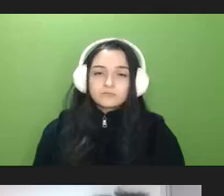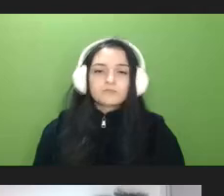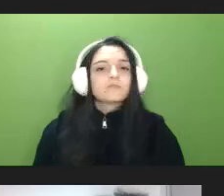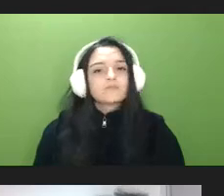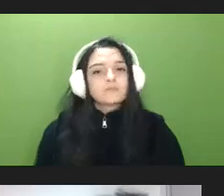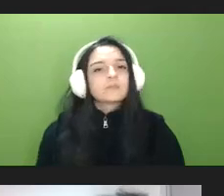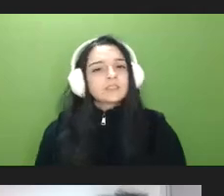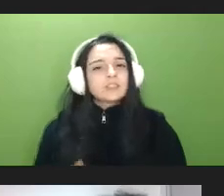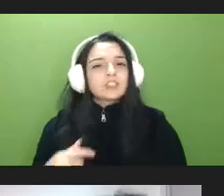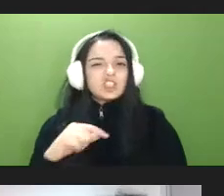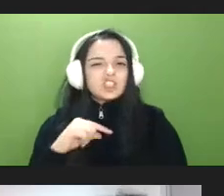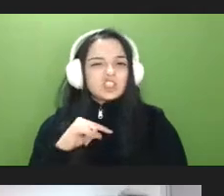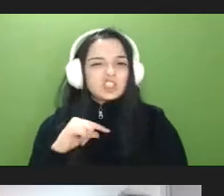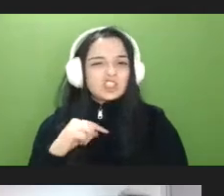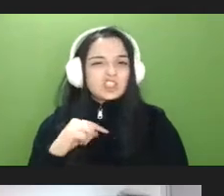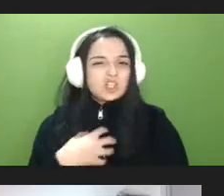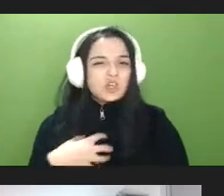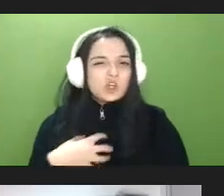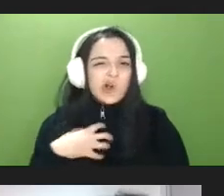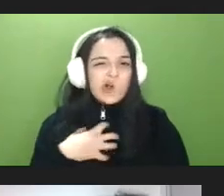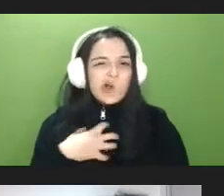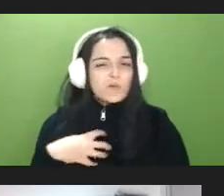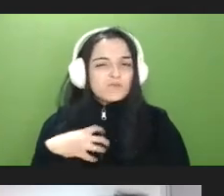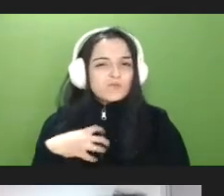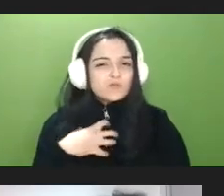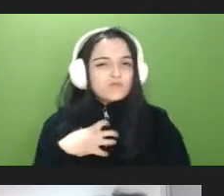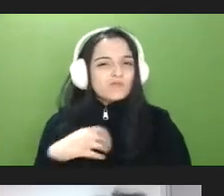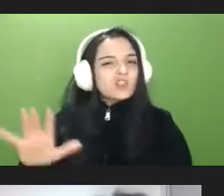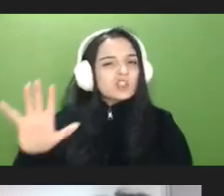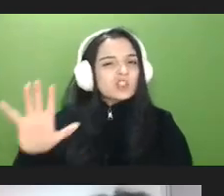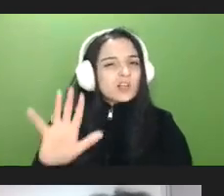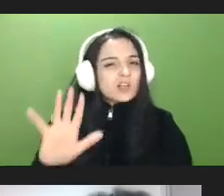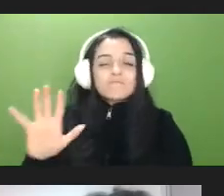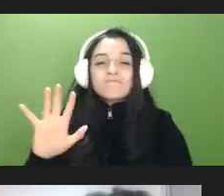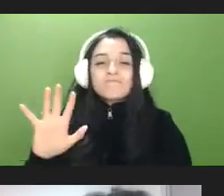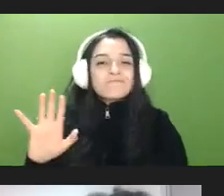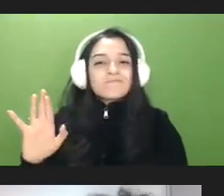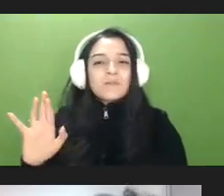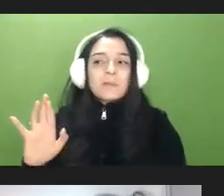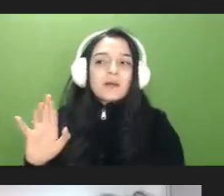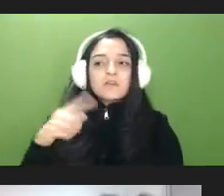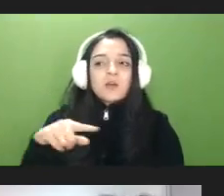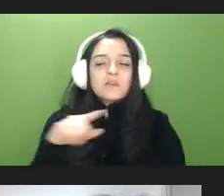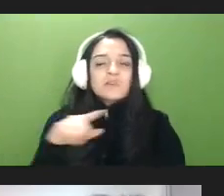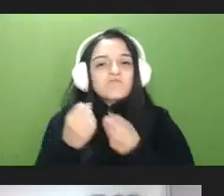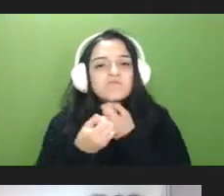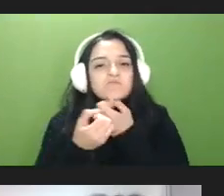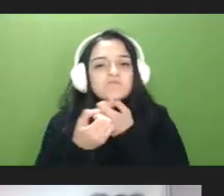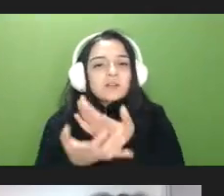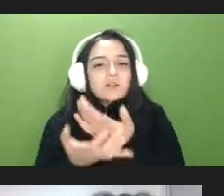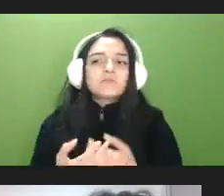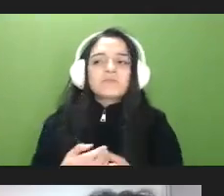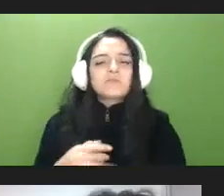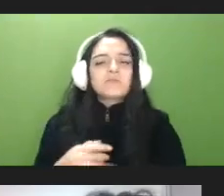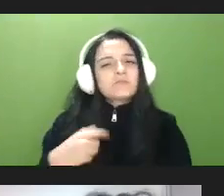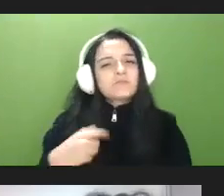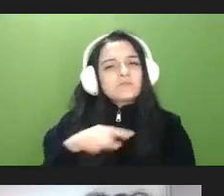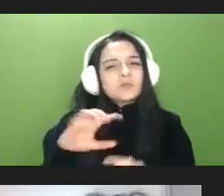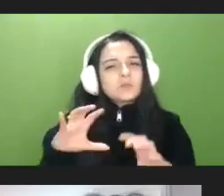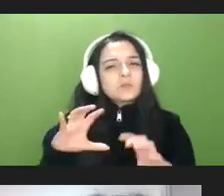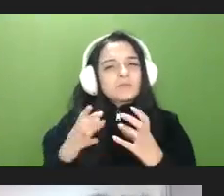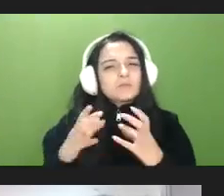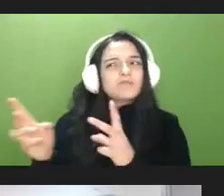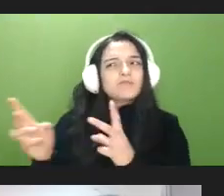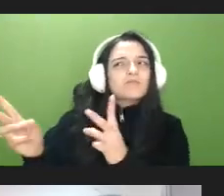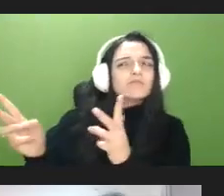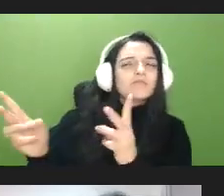que havia, geral, mas não era também um incômodo elaborado, não era um incômodo falado, era um incômodo, assim, que as pessoas percebiam, mas que não era